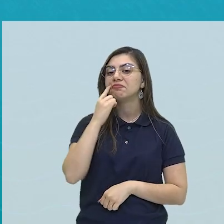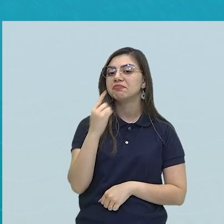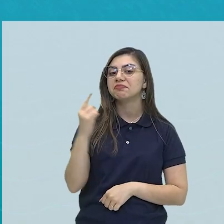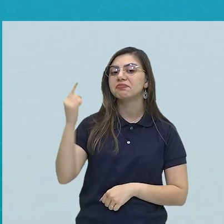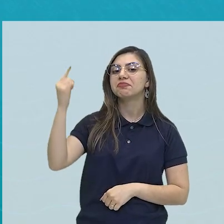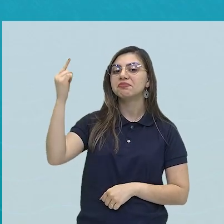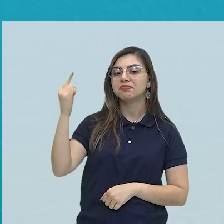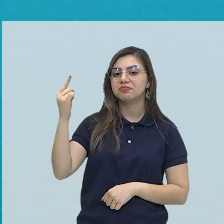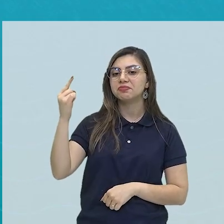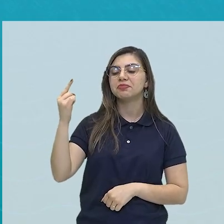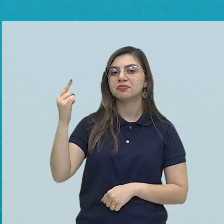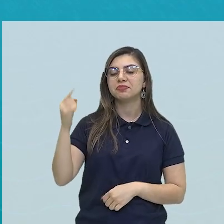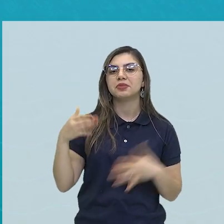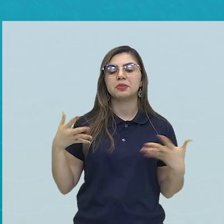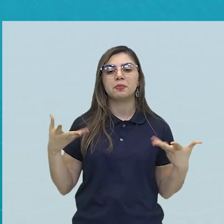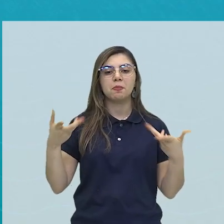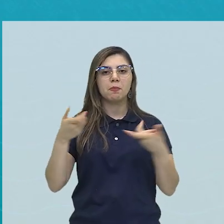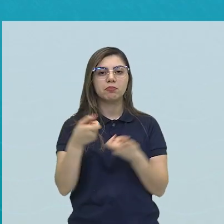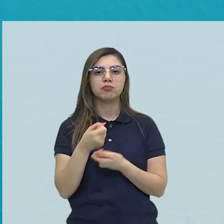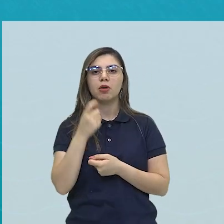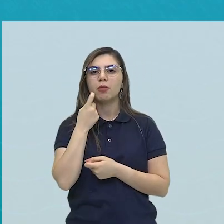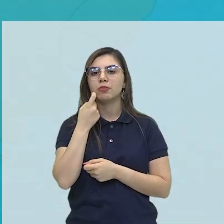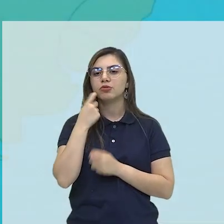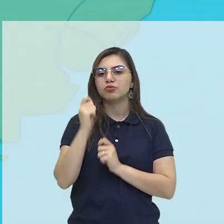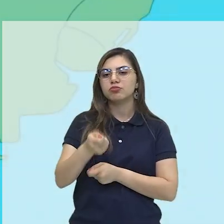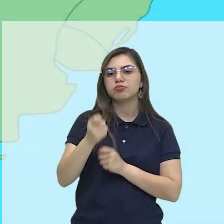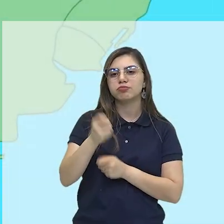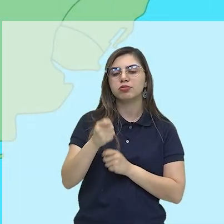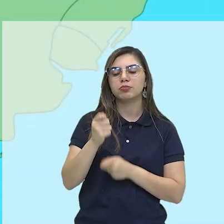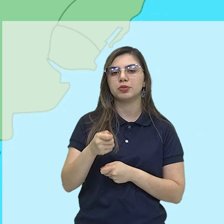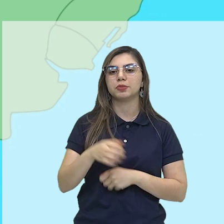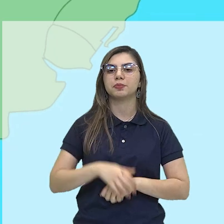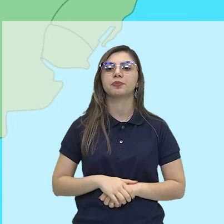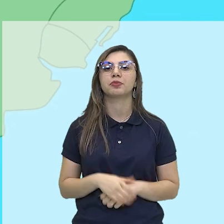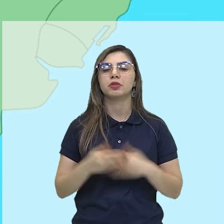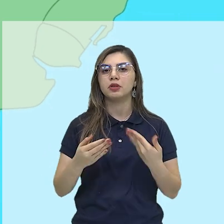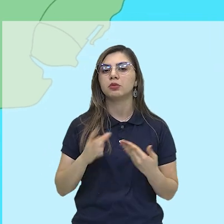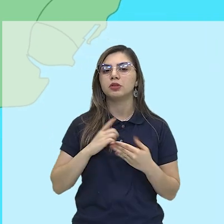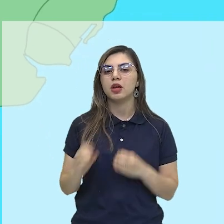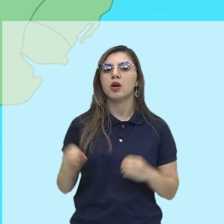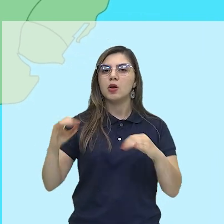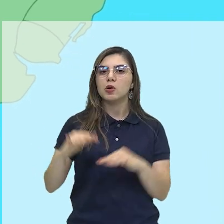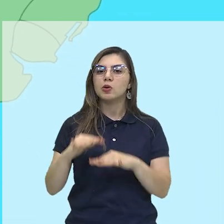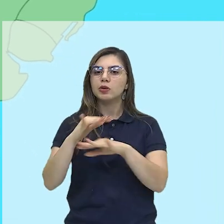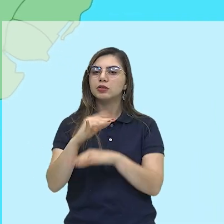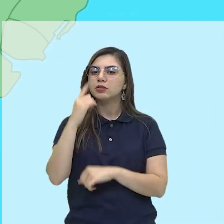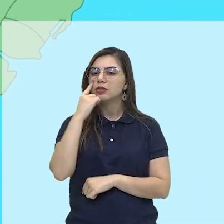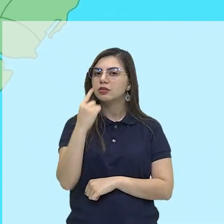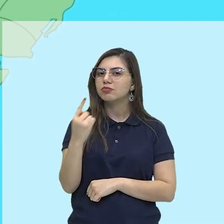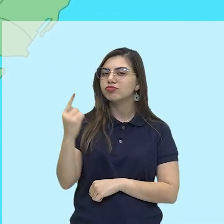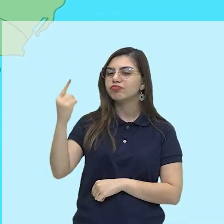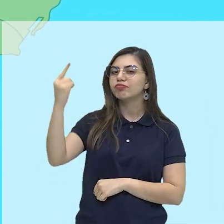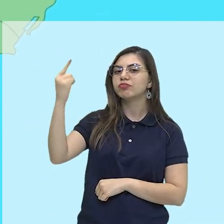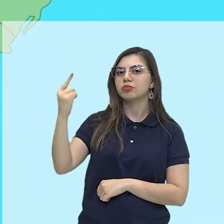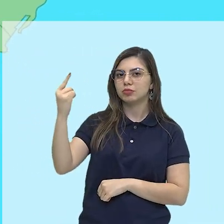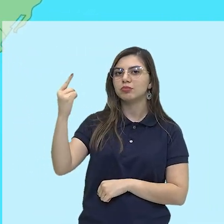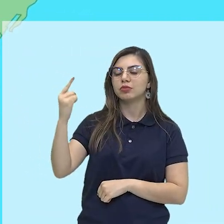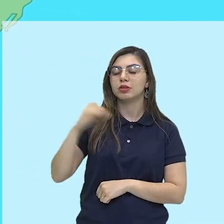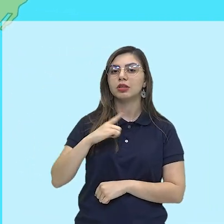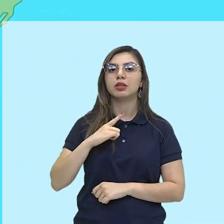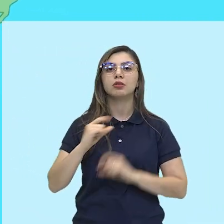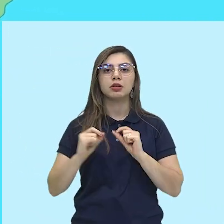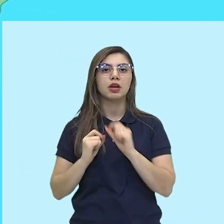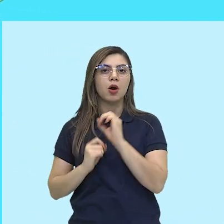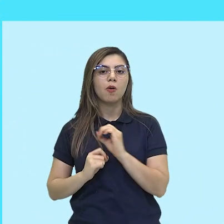e a riqueza pesqueira do Pacífico. No vasto Oceano Pacífico, ao longo da costa oeste da América do